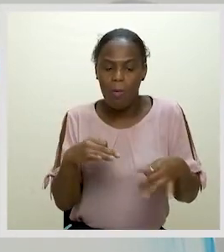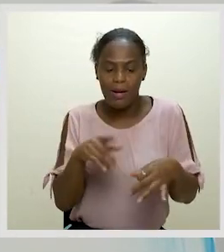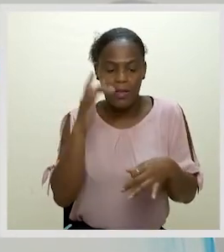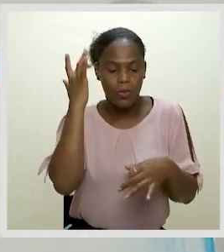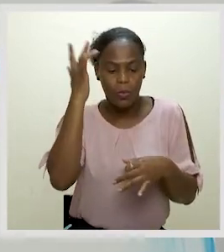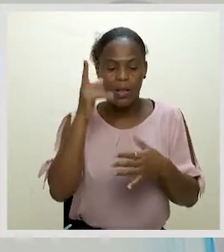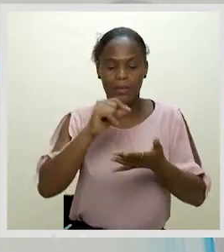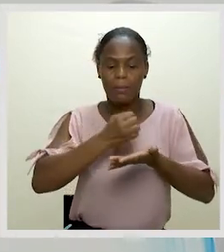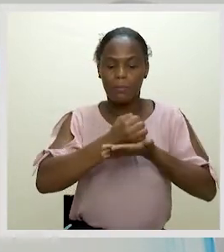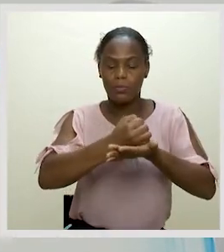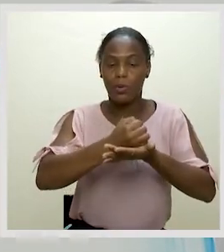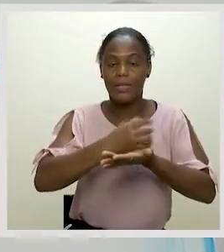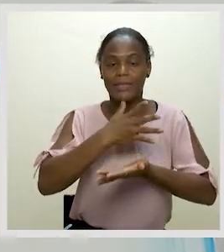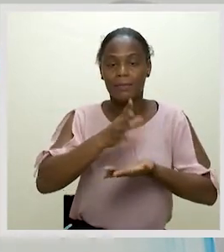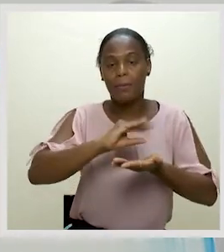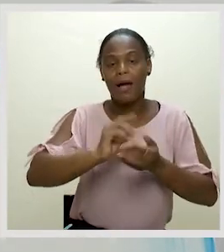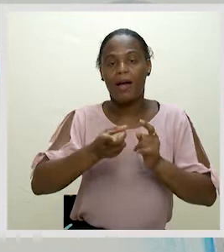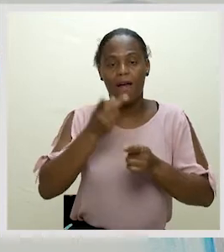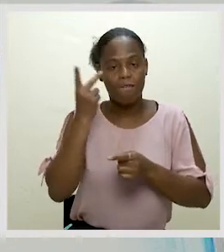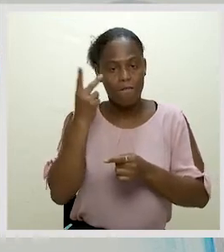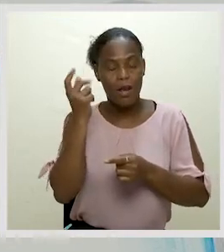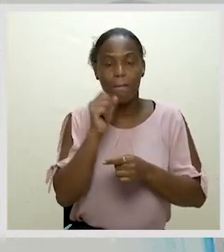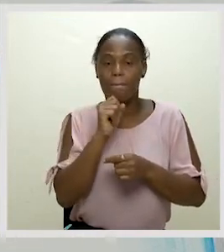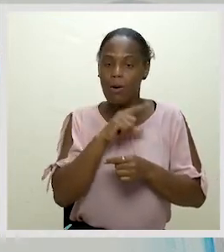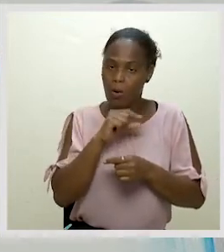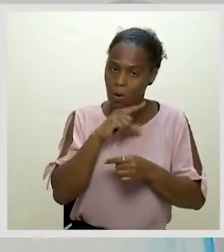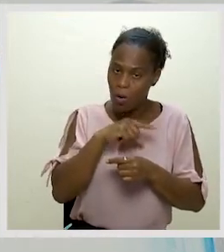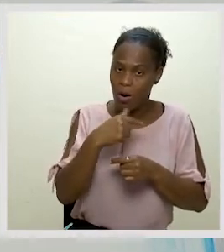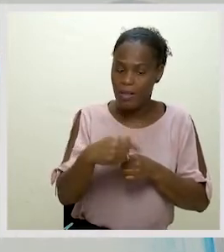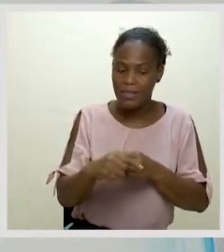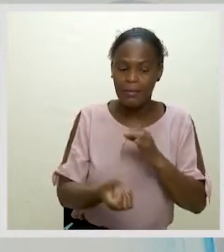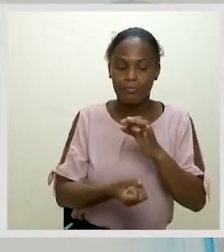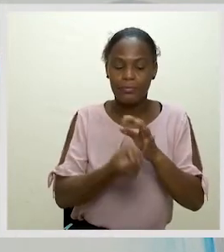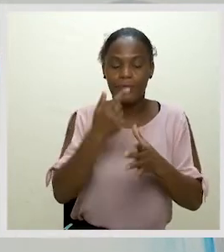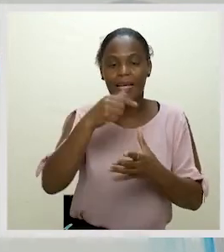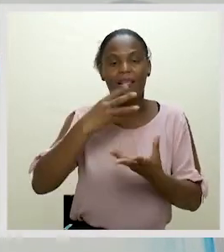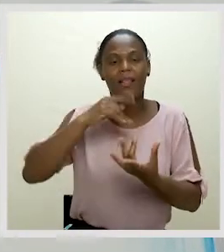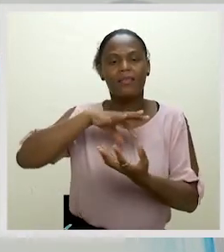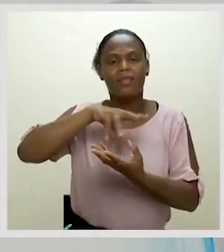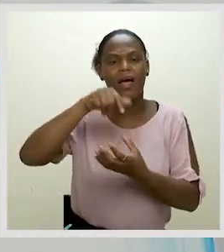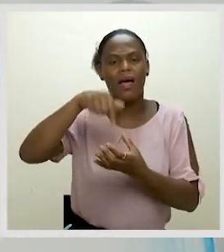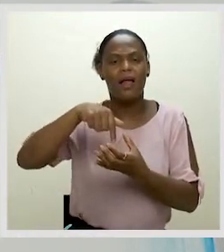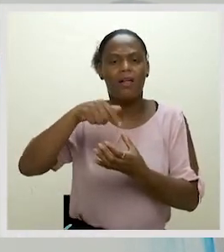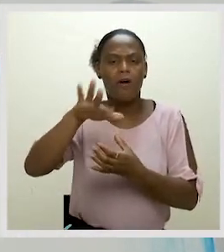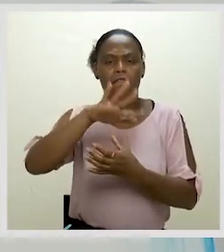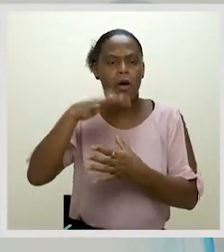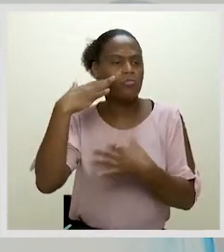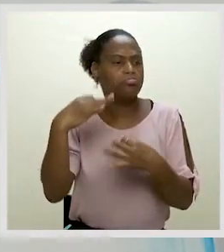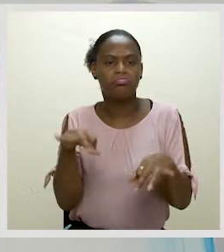teoria apoia mais que a vida poderia ter surgido na Terra de uma